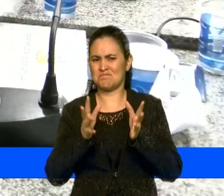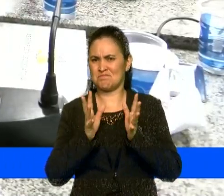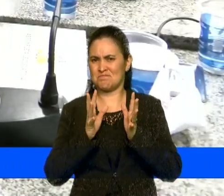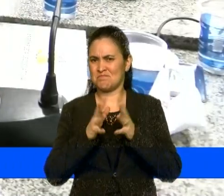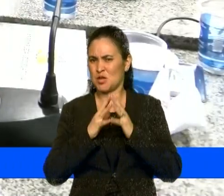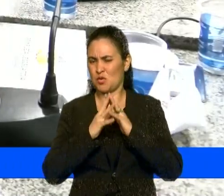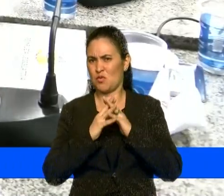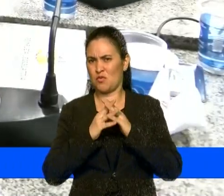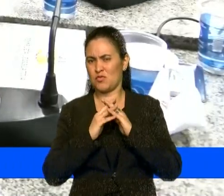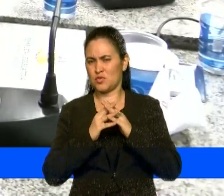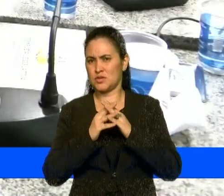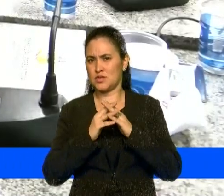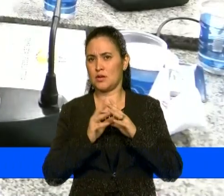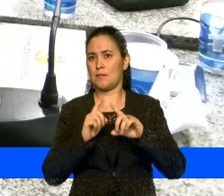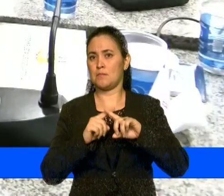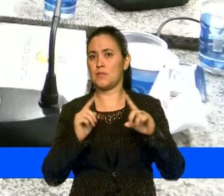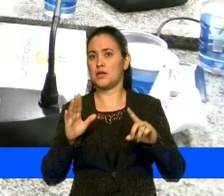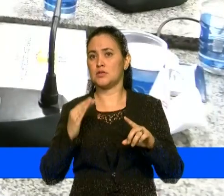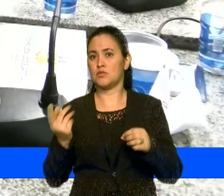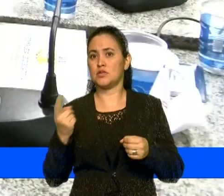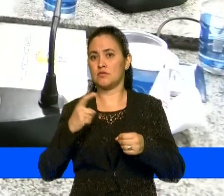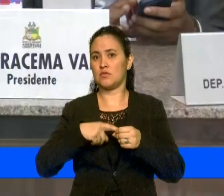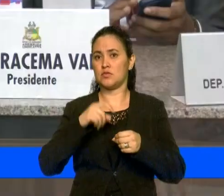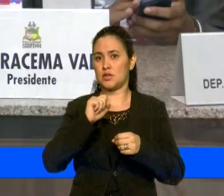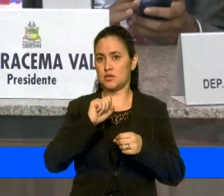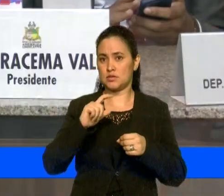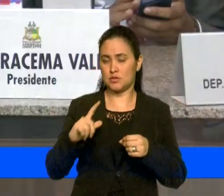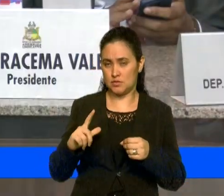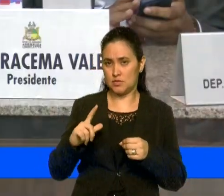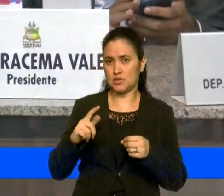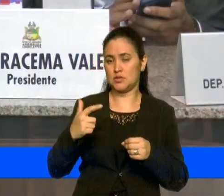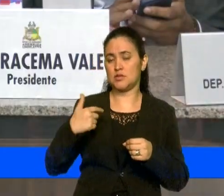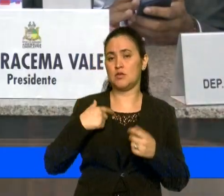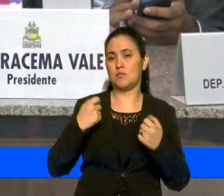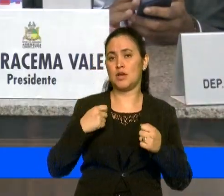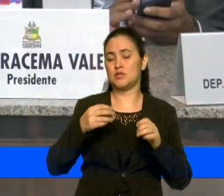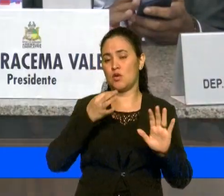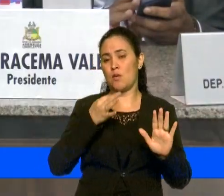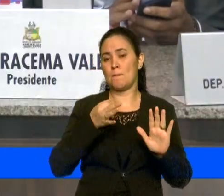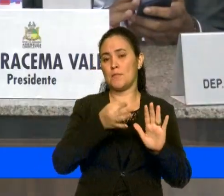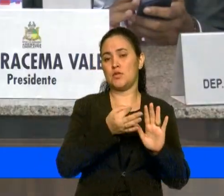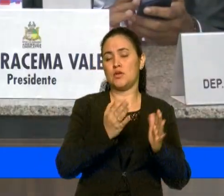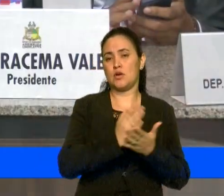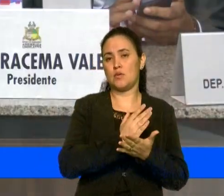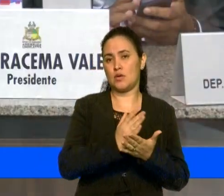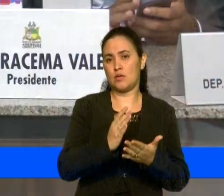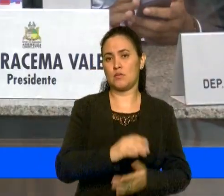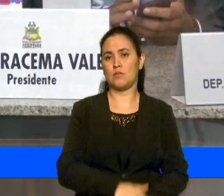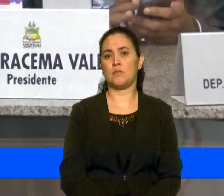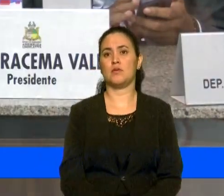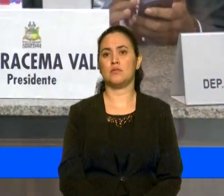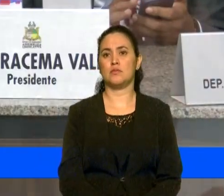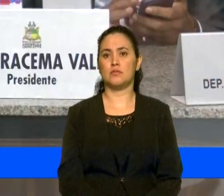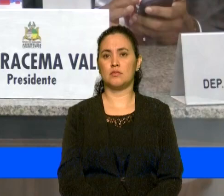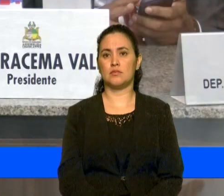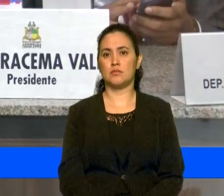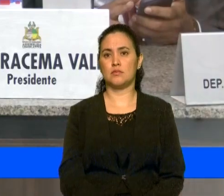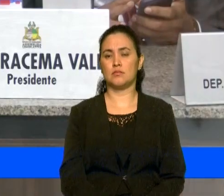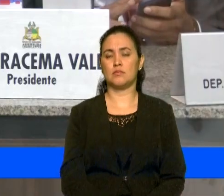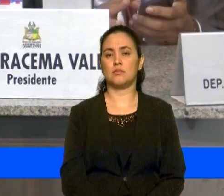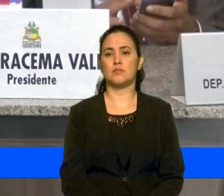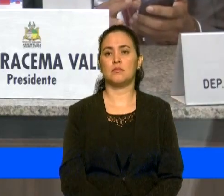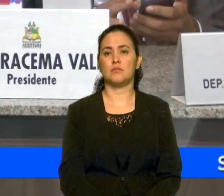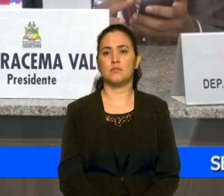tá? Só para ficar consignado aqui. Está feito o registro. Como vota a